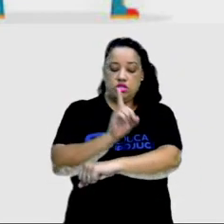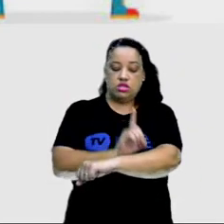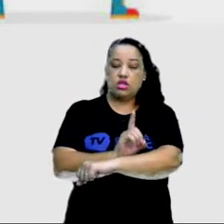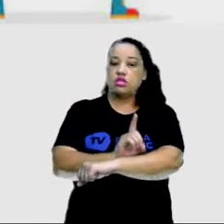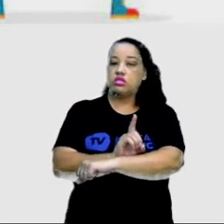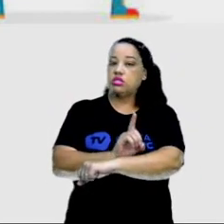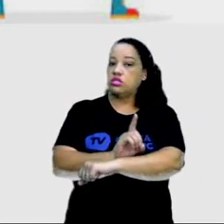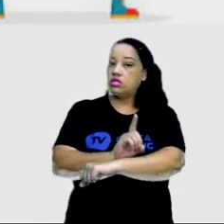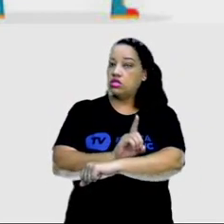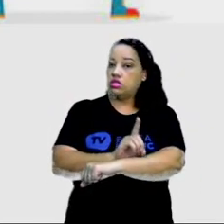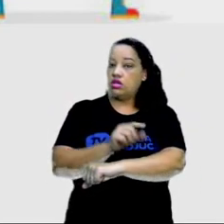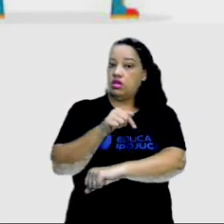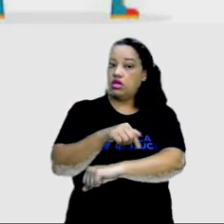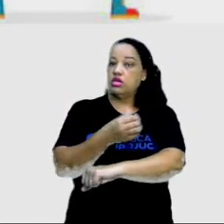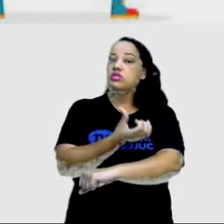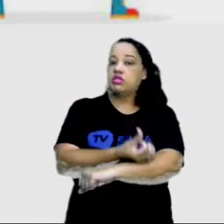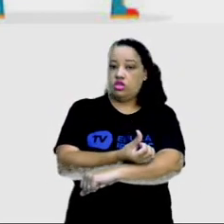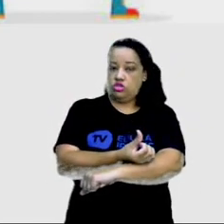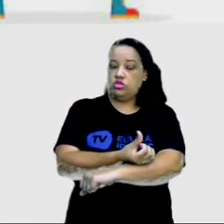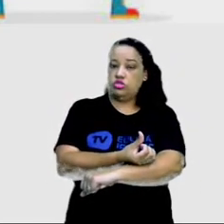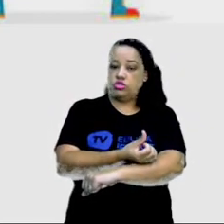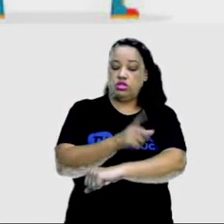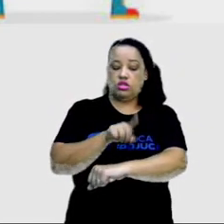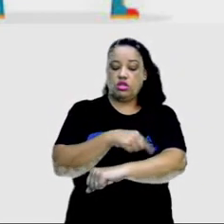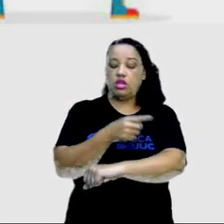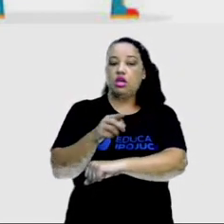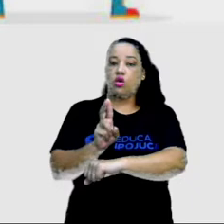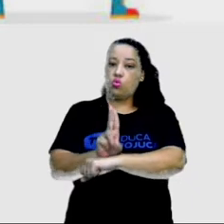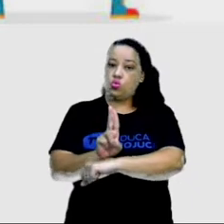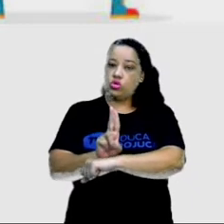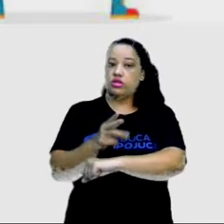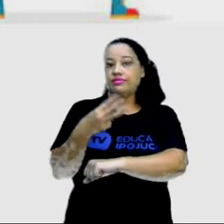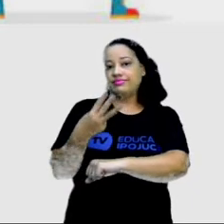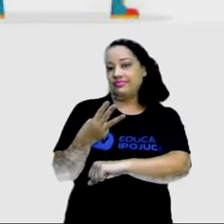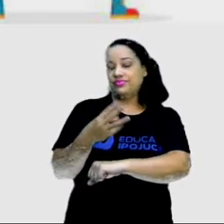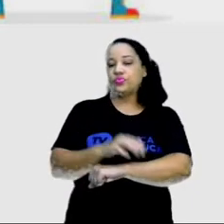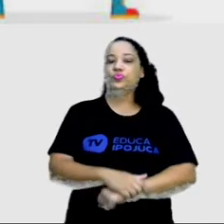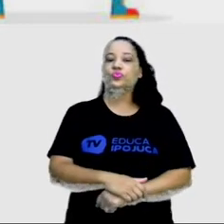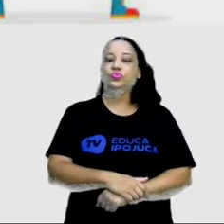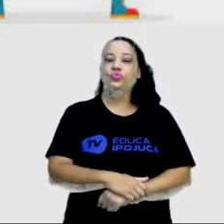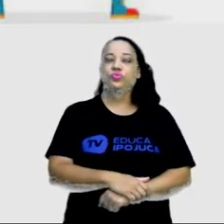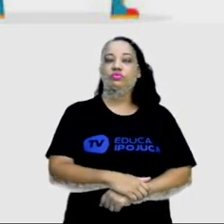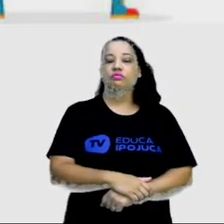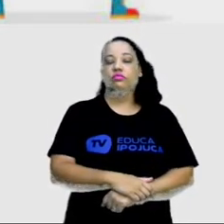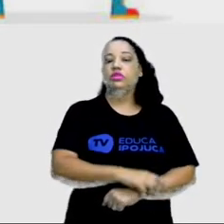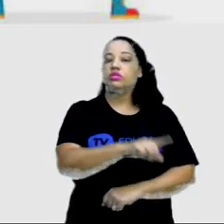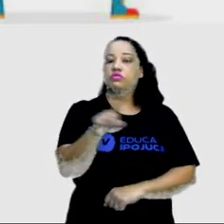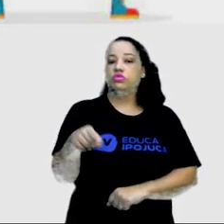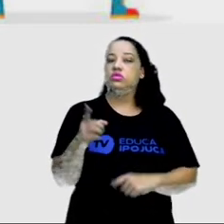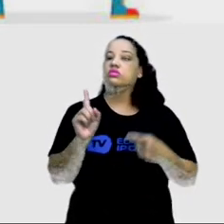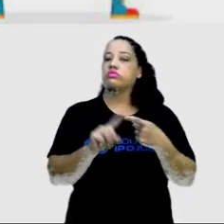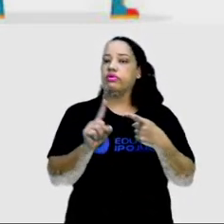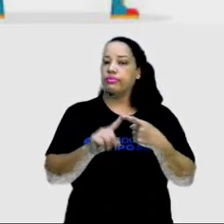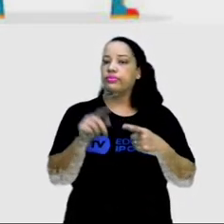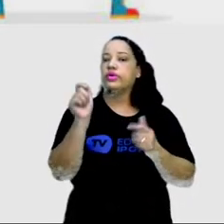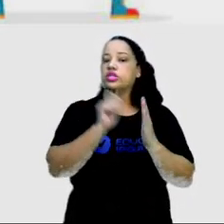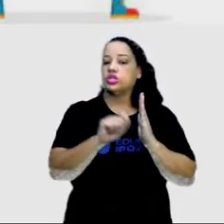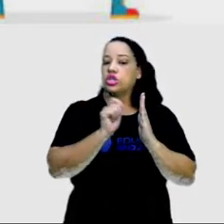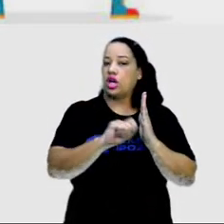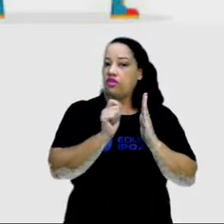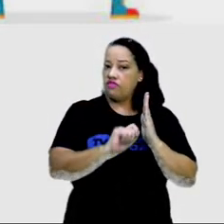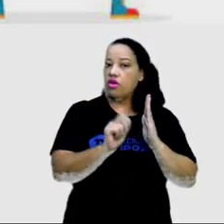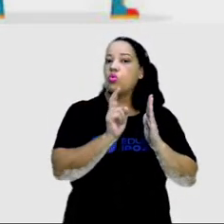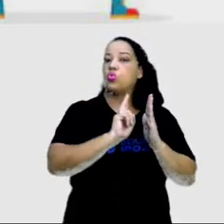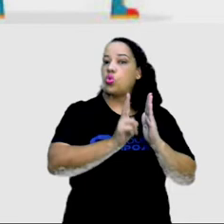Representando 63, eu tenho 6 dezenas e 3 unidades. E eu quero que vocês também escrevam por extenso ao